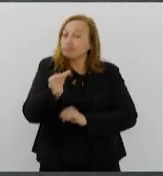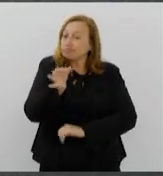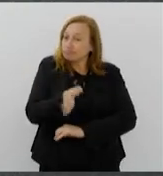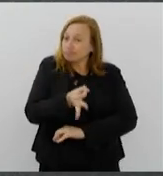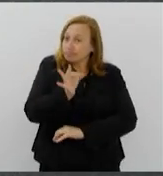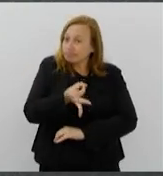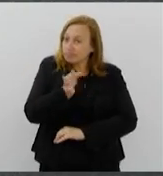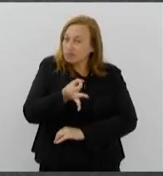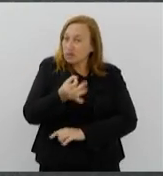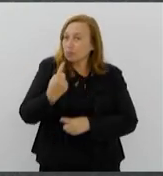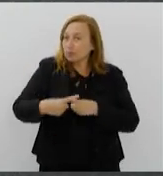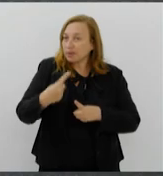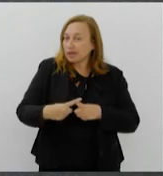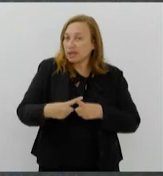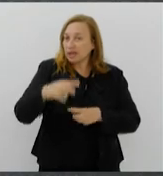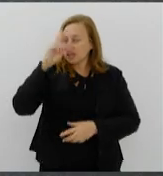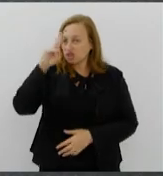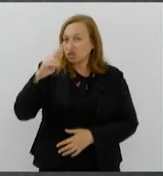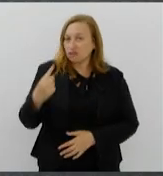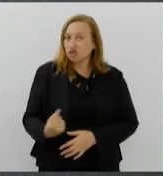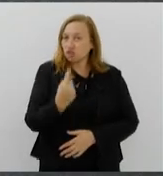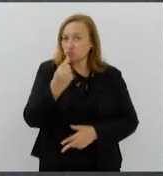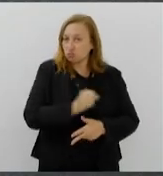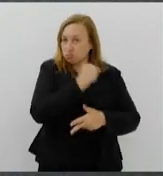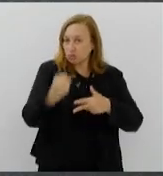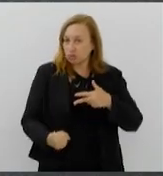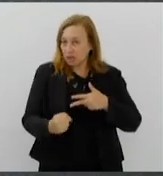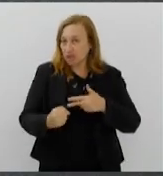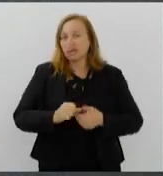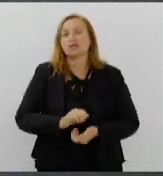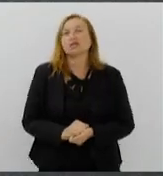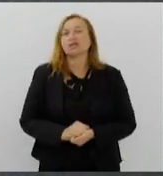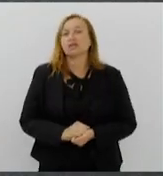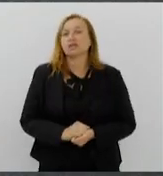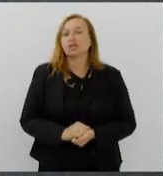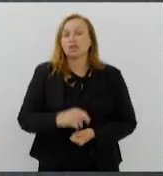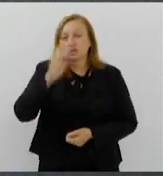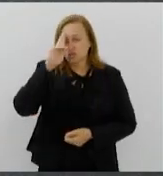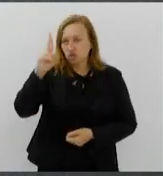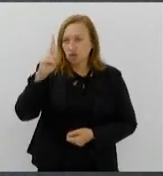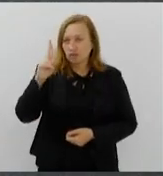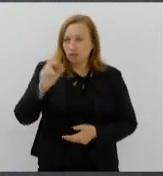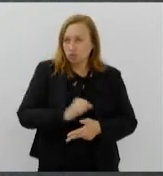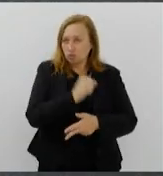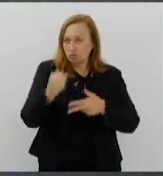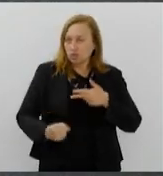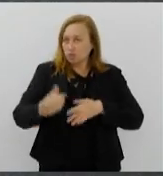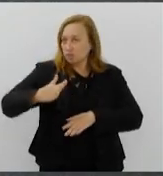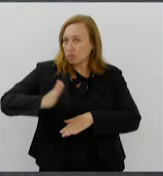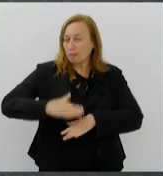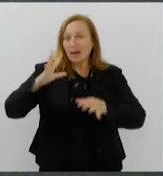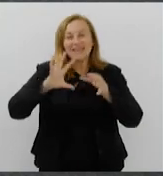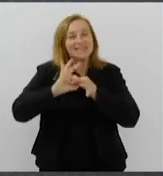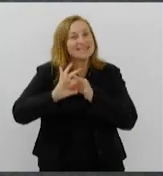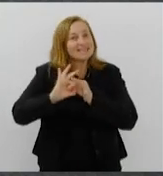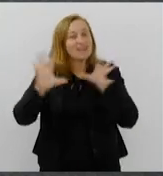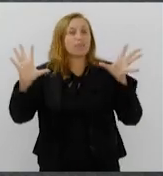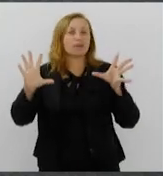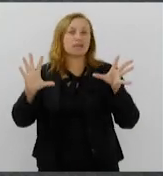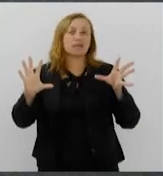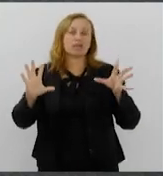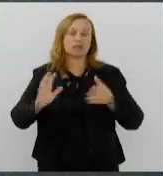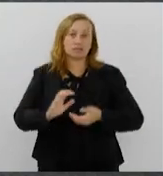exatamente porque ele é chefe de um poder. E o chefe de um poder, quanto mais independente